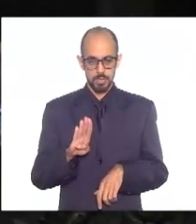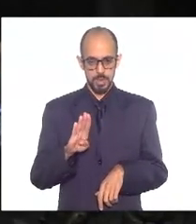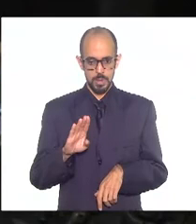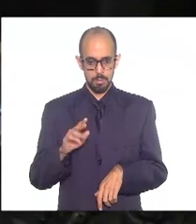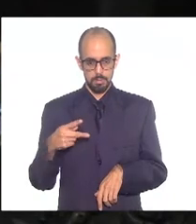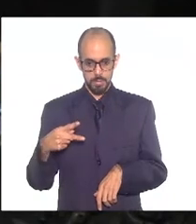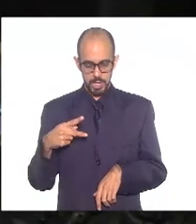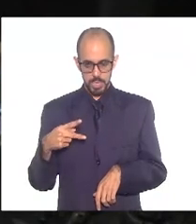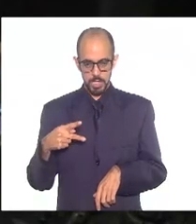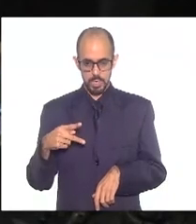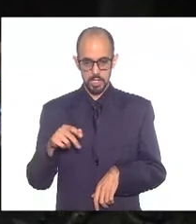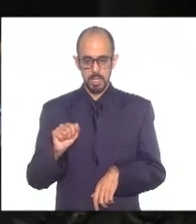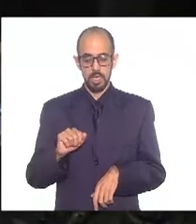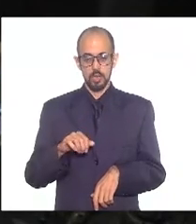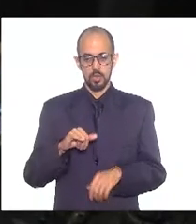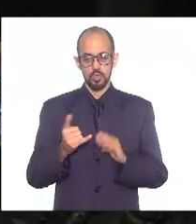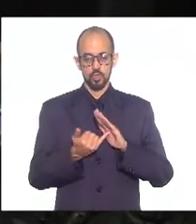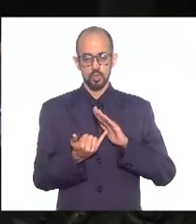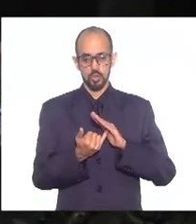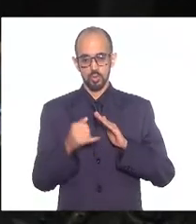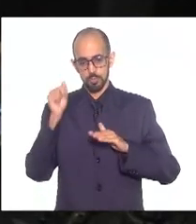de Petróleo, aqui